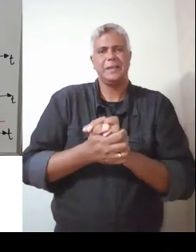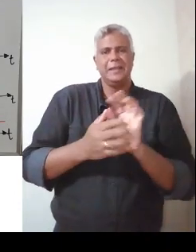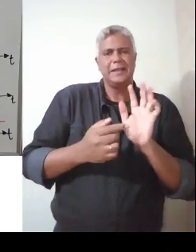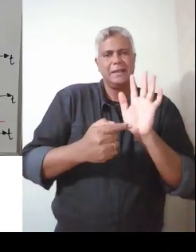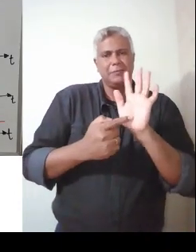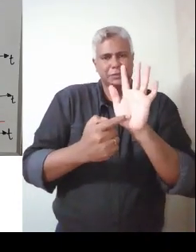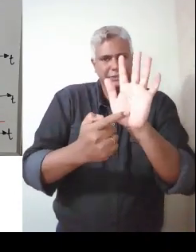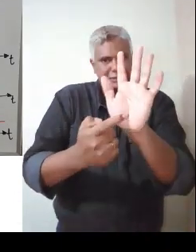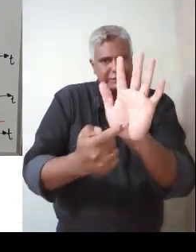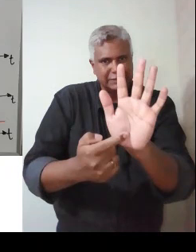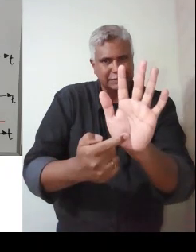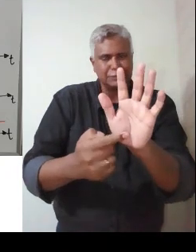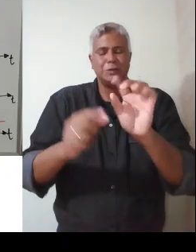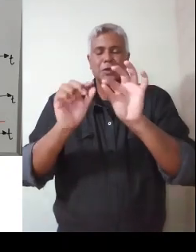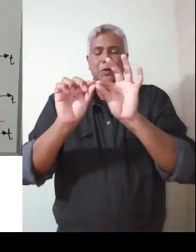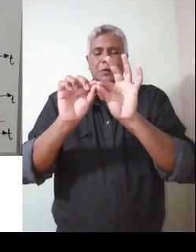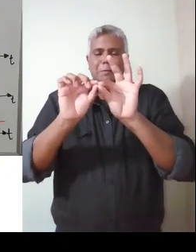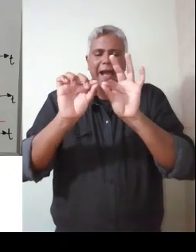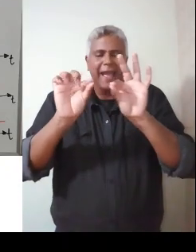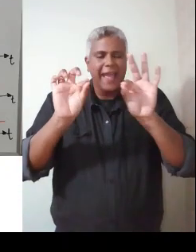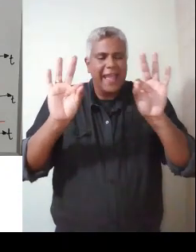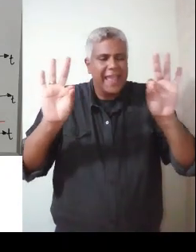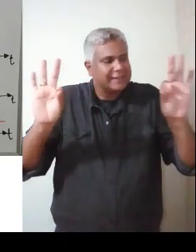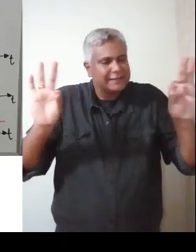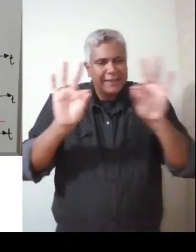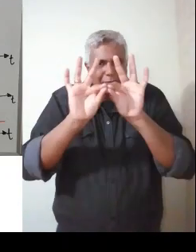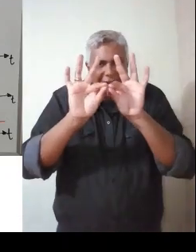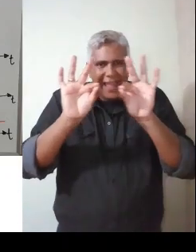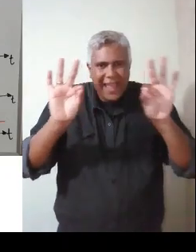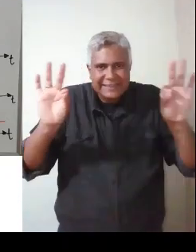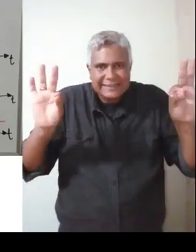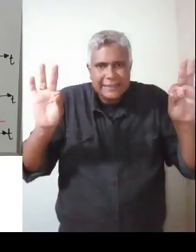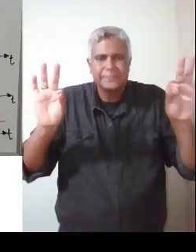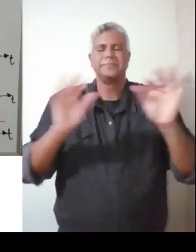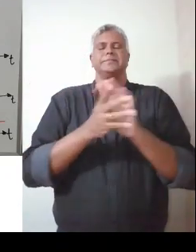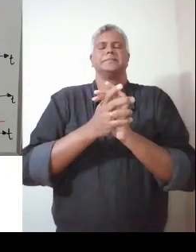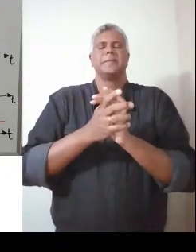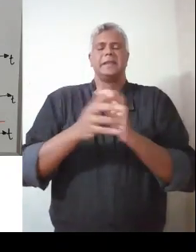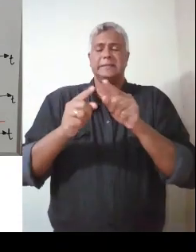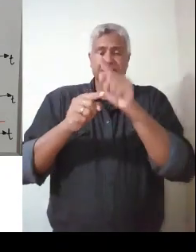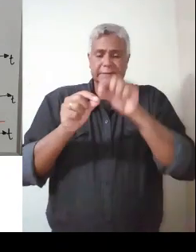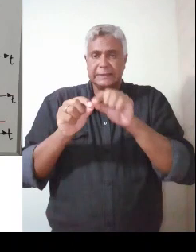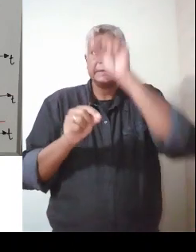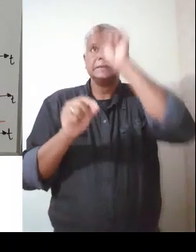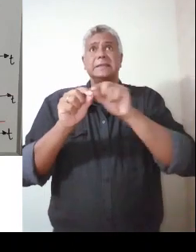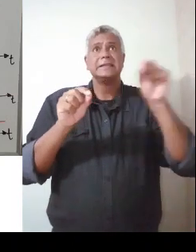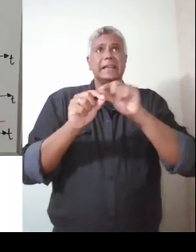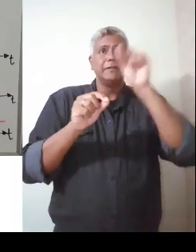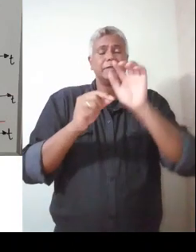uma reta, gráficos de reta vindos dessa função aqui, eles, quando analisada